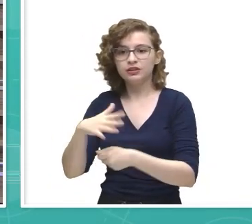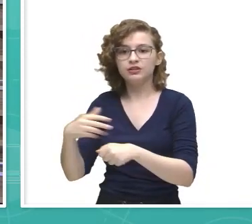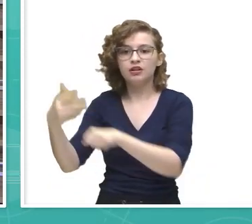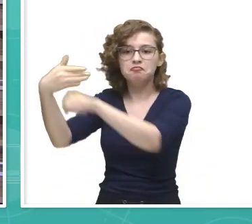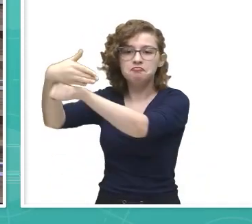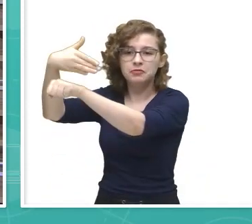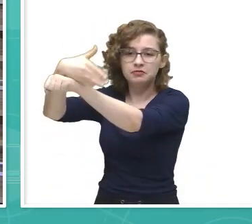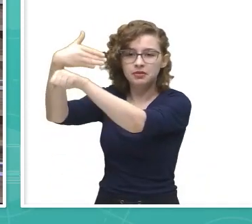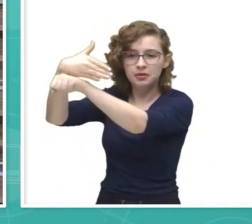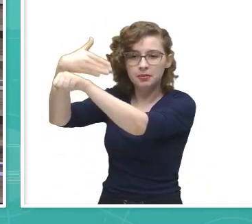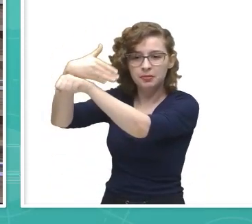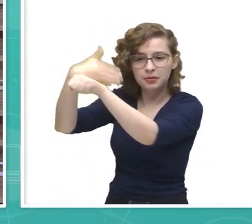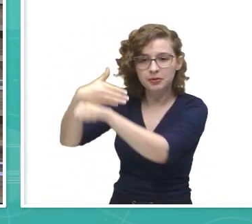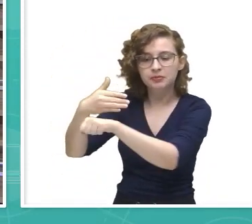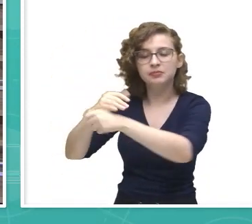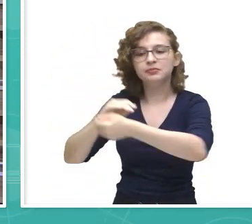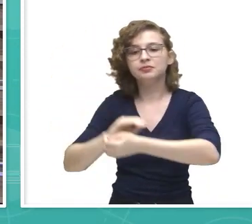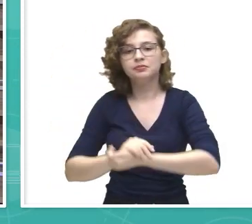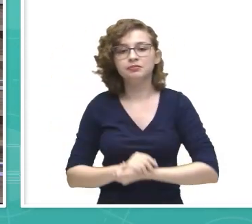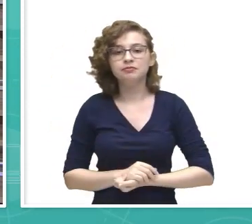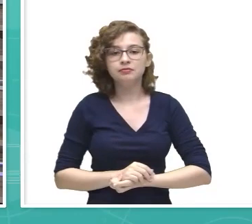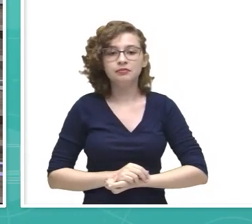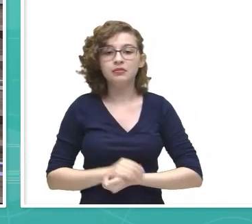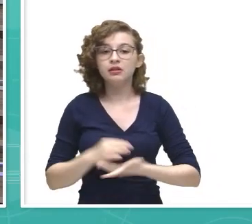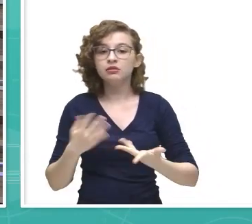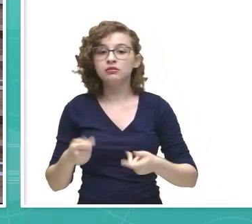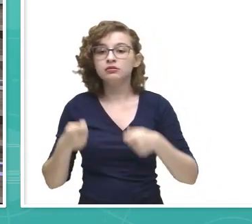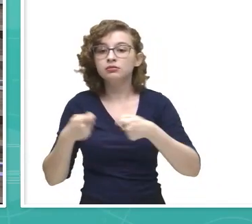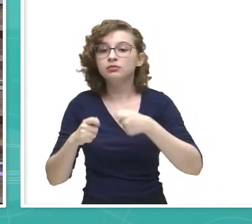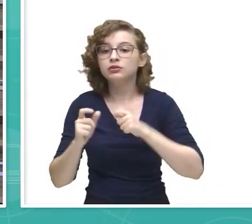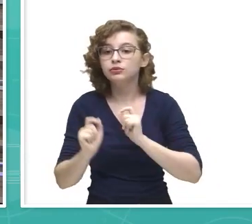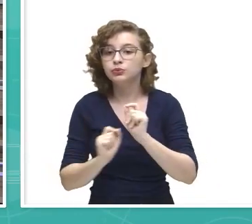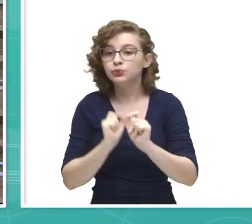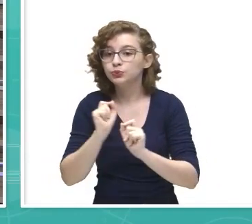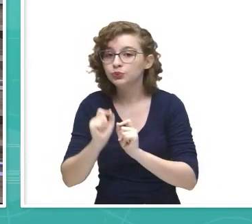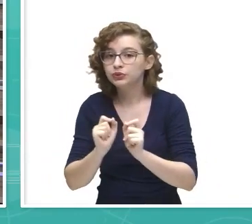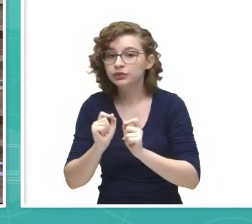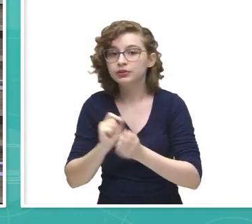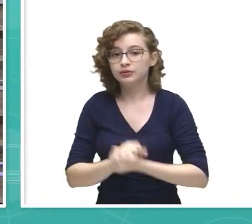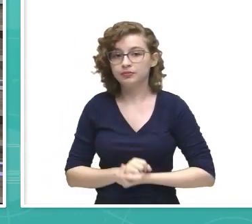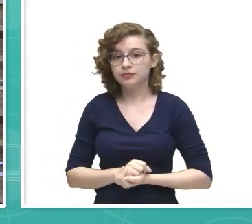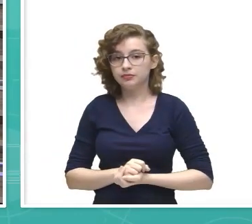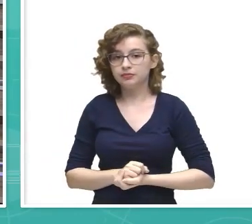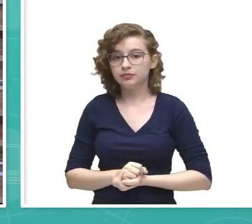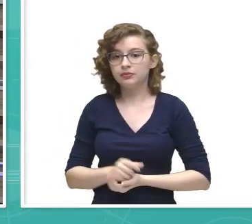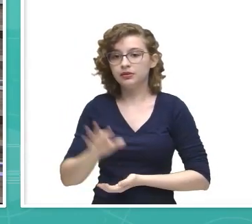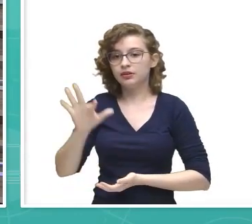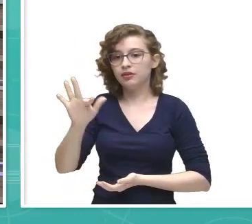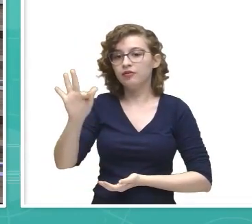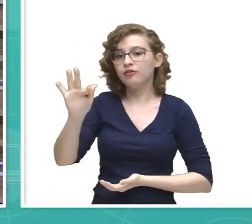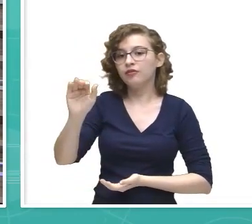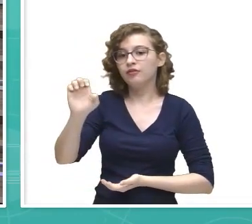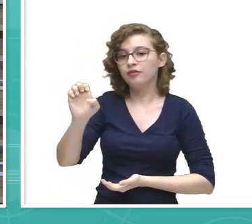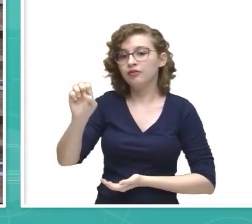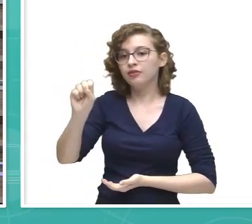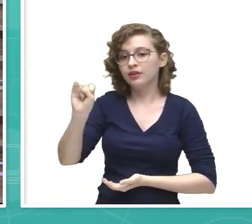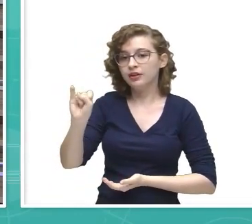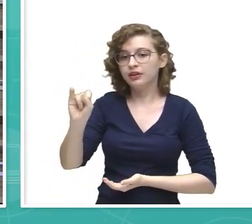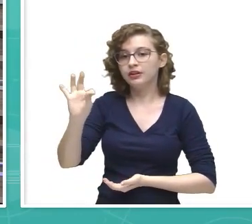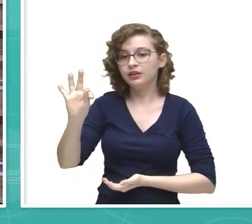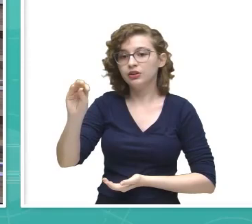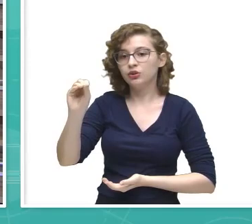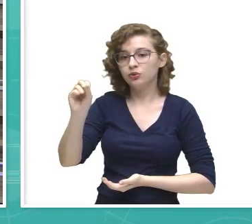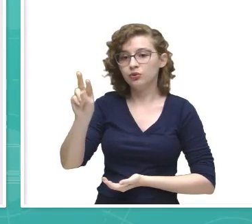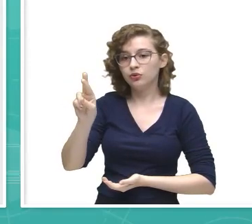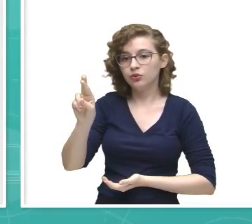estrangeiras. Para isso, gente, começou-se no Brasil a montar o que a gente chama de feitorias. Vamos lá, gente, vamos entender o que é